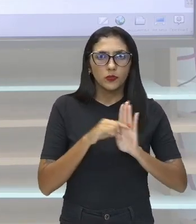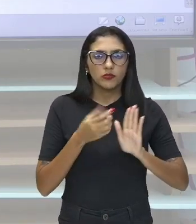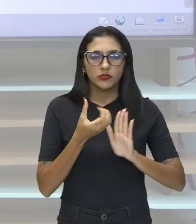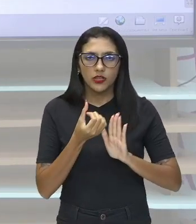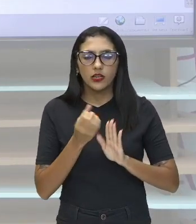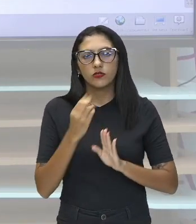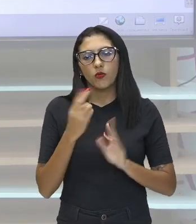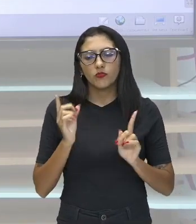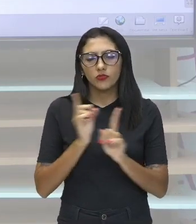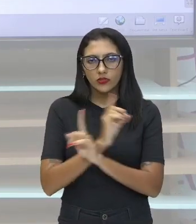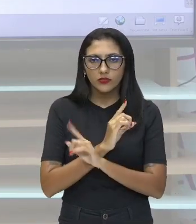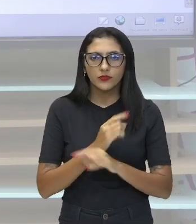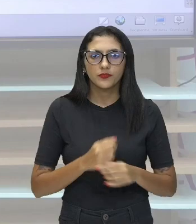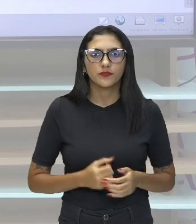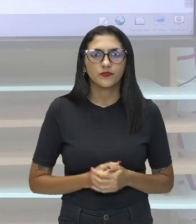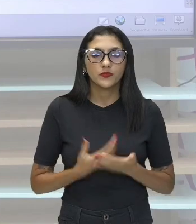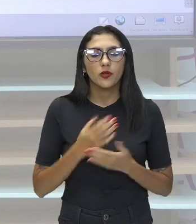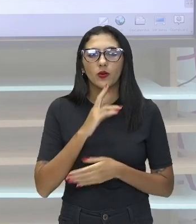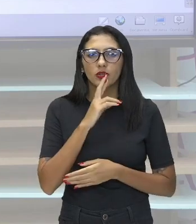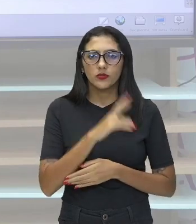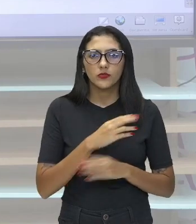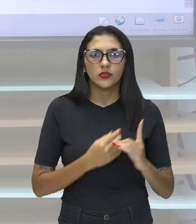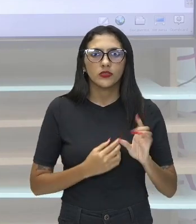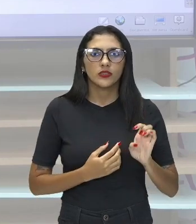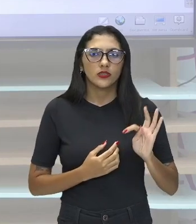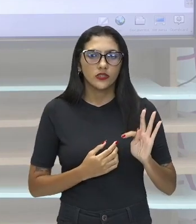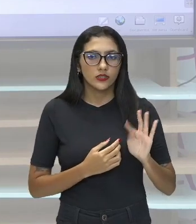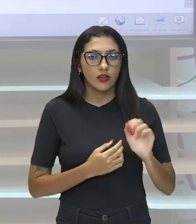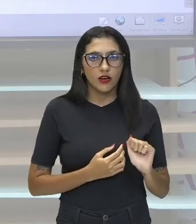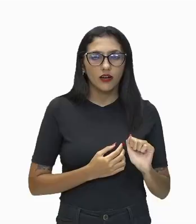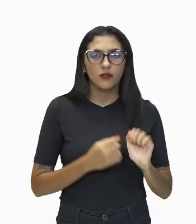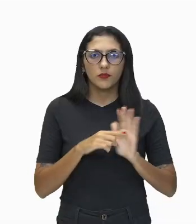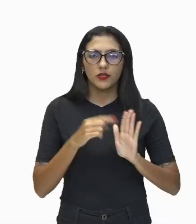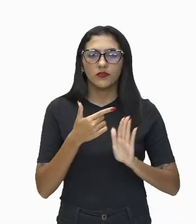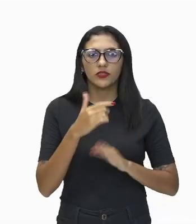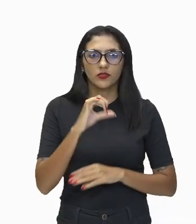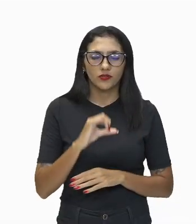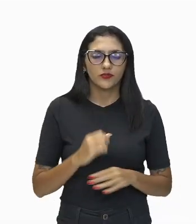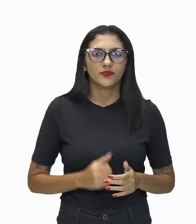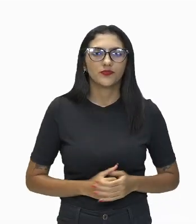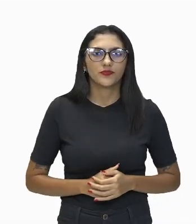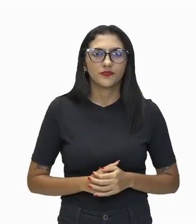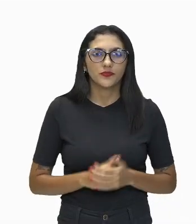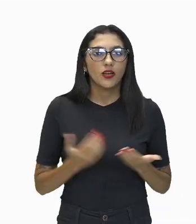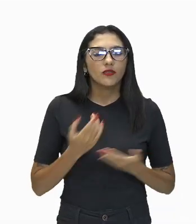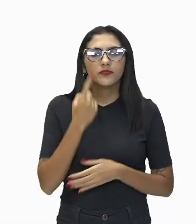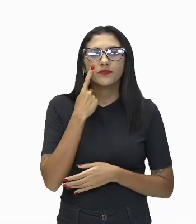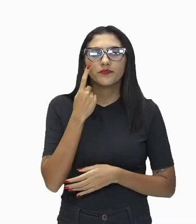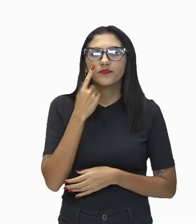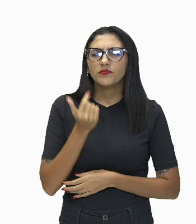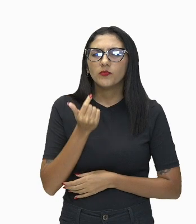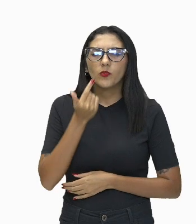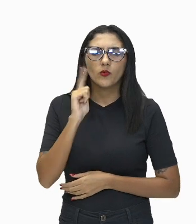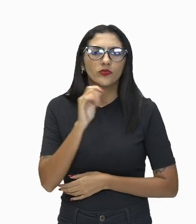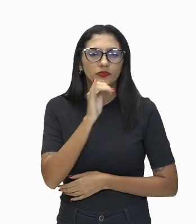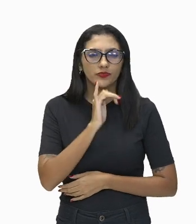aqui, menos 29. Beleza? Vamos para o próximo exemplo agora? No nosso próximo